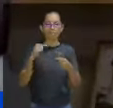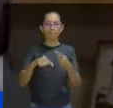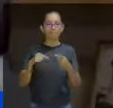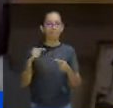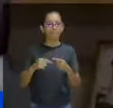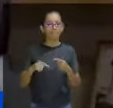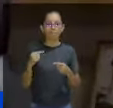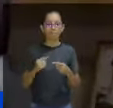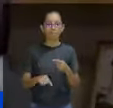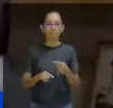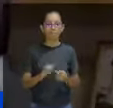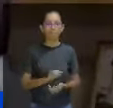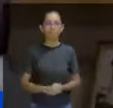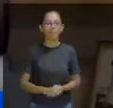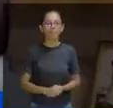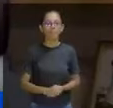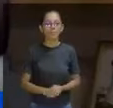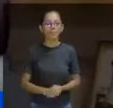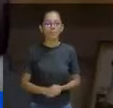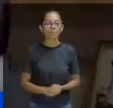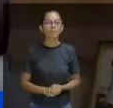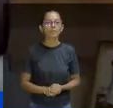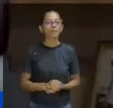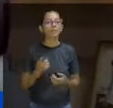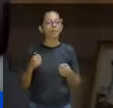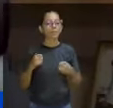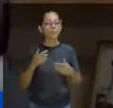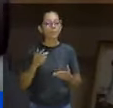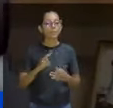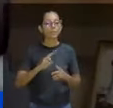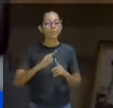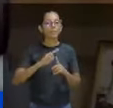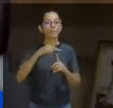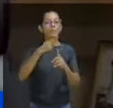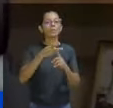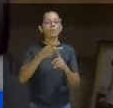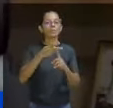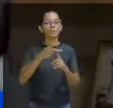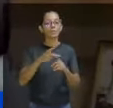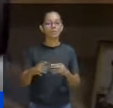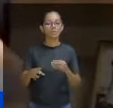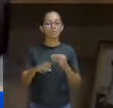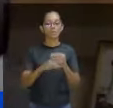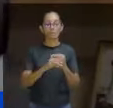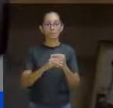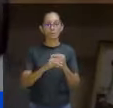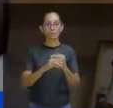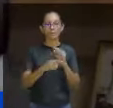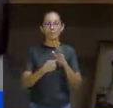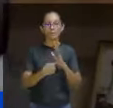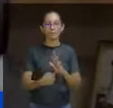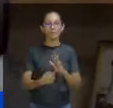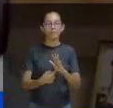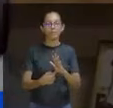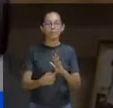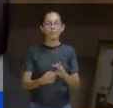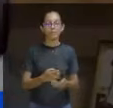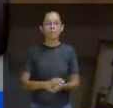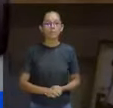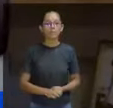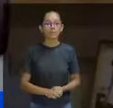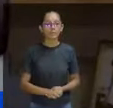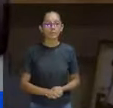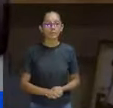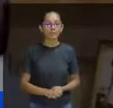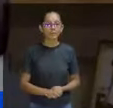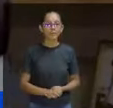suficientes para, então, se julgar regulares essas transações e aí editar, então, esse dever de